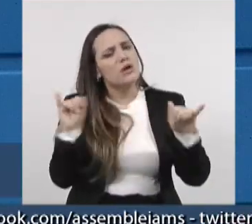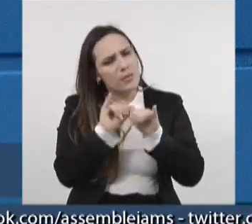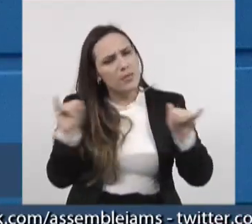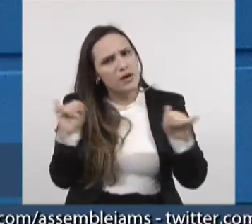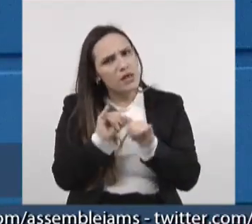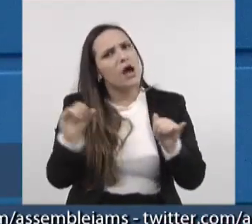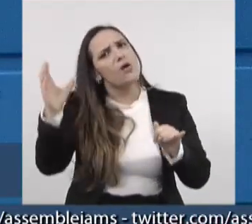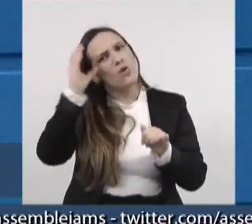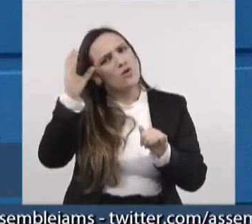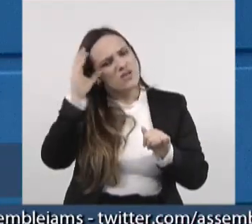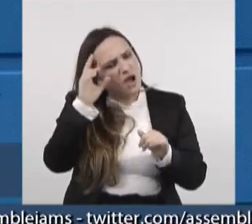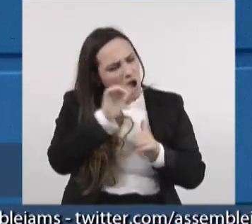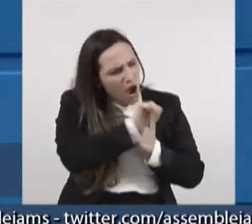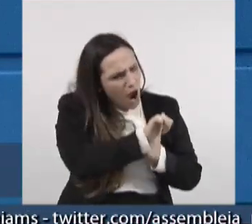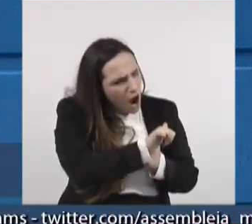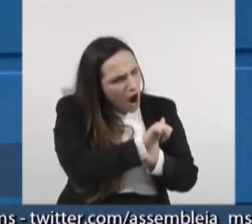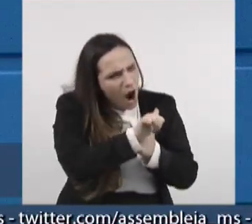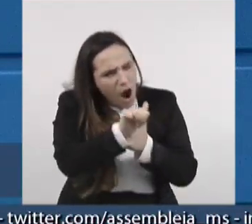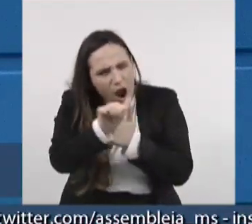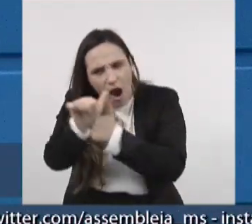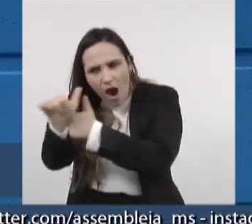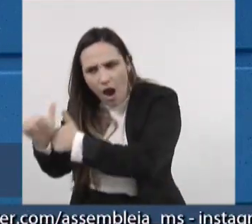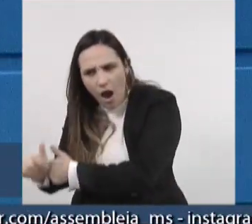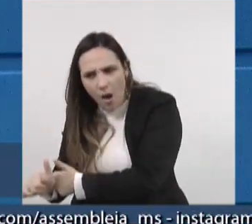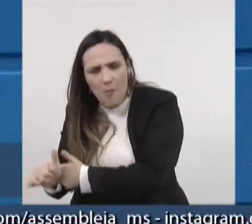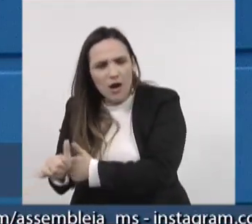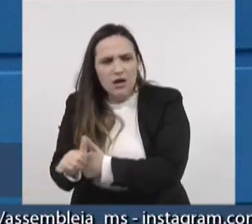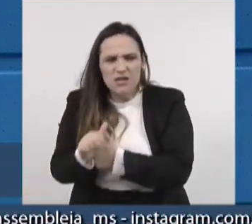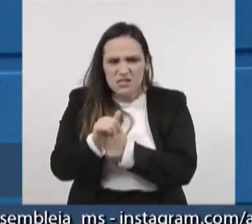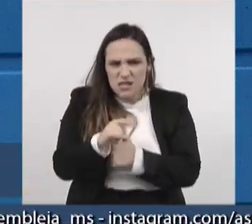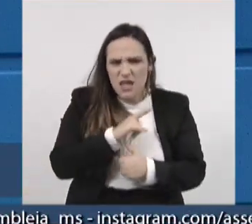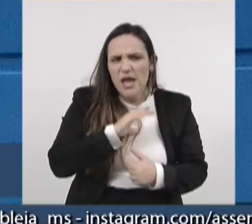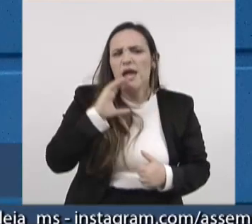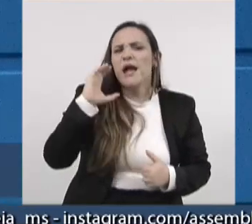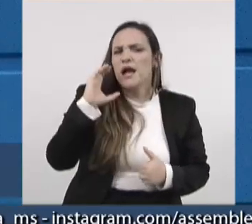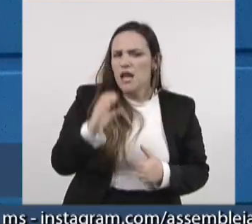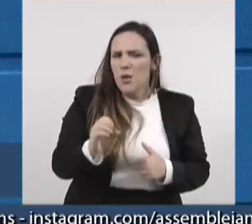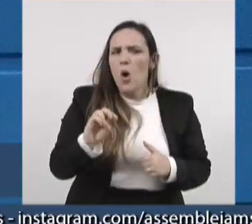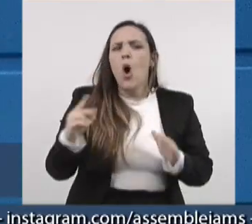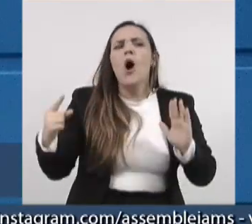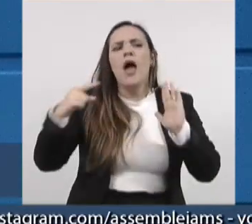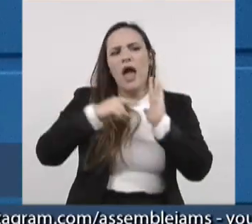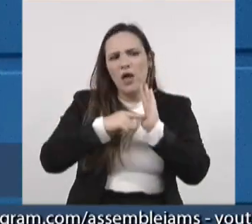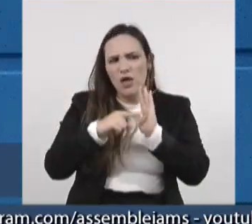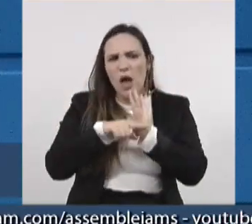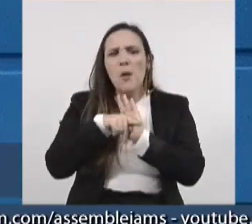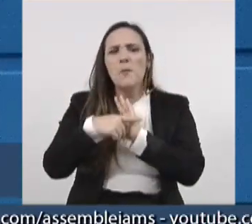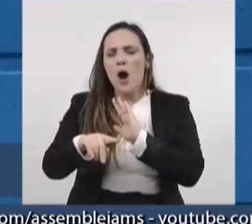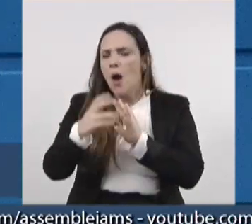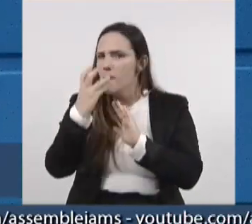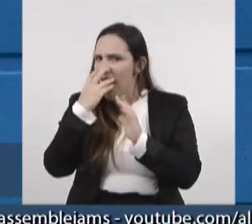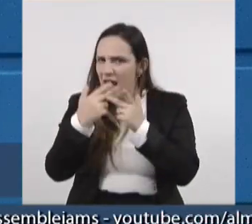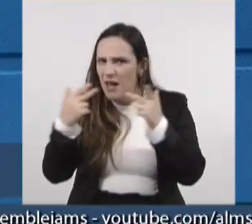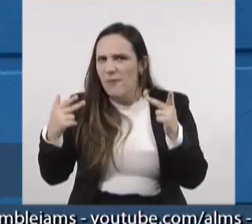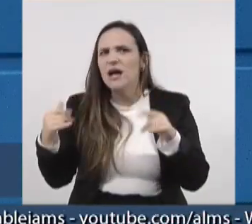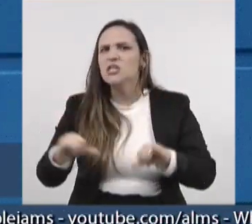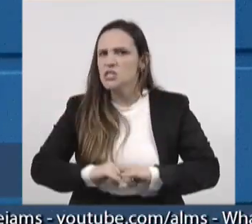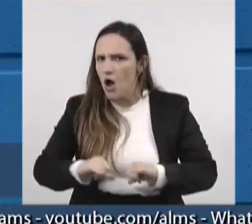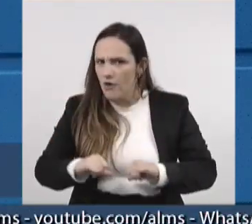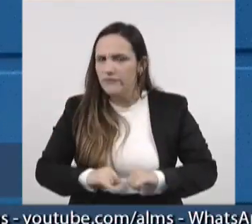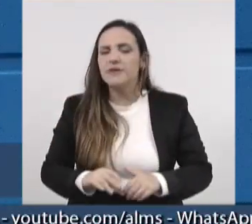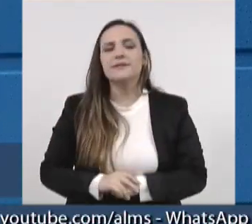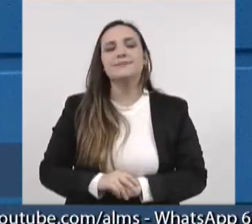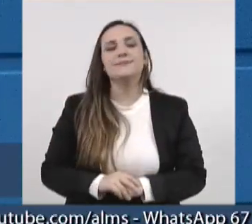cuidando os animais e fiscalizando também todo tipo de crime e denúncia contra maus tratos e abandono. Tenho uma